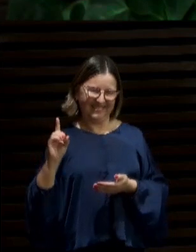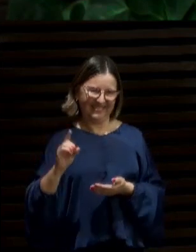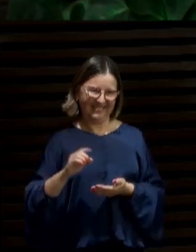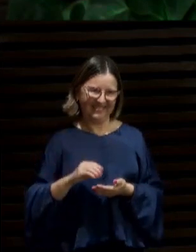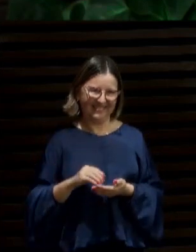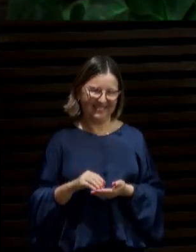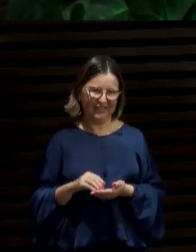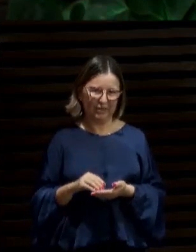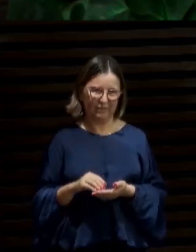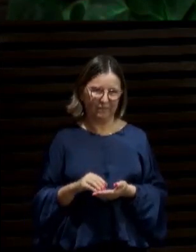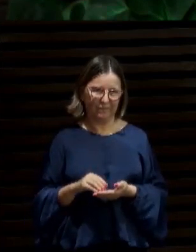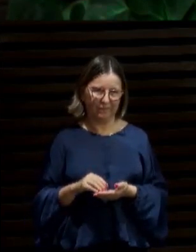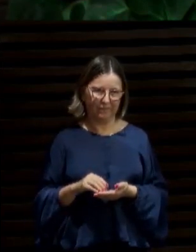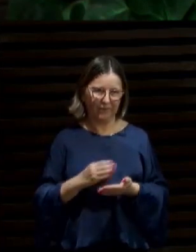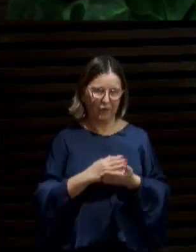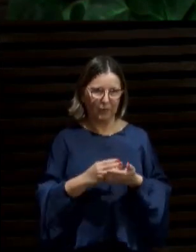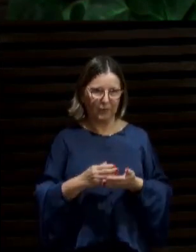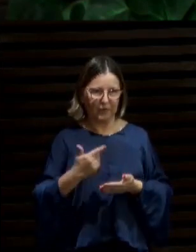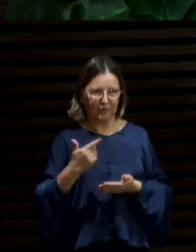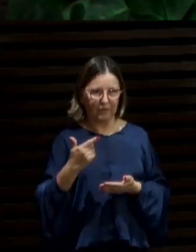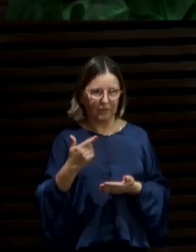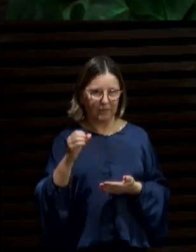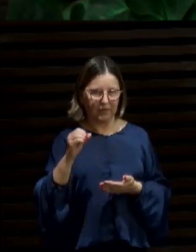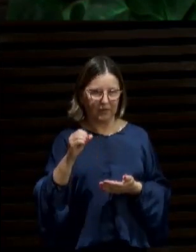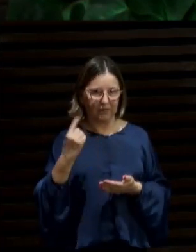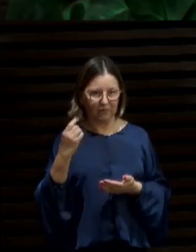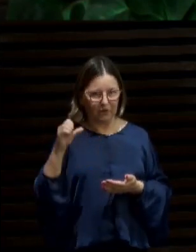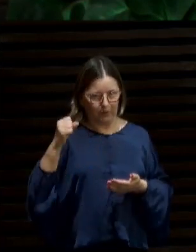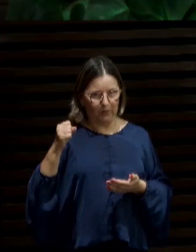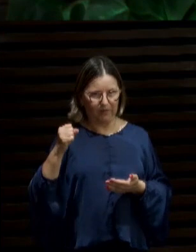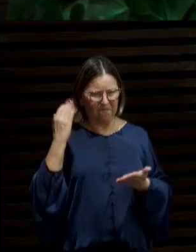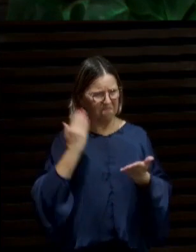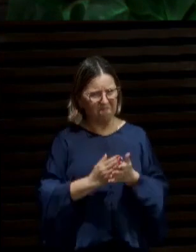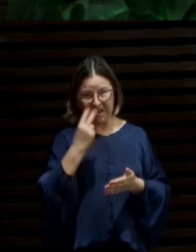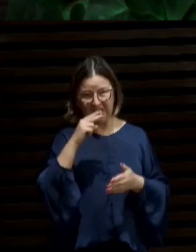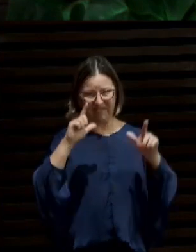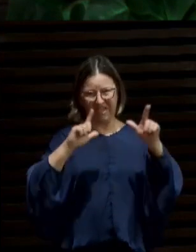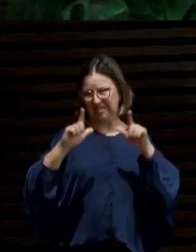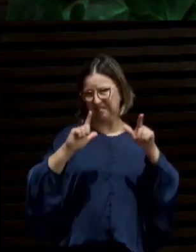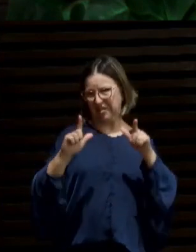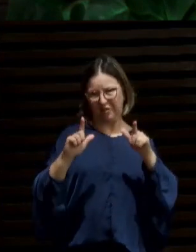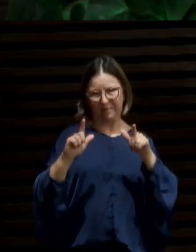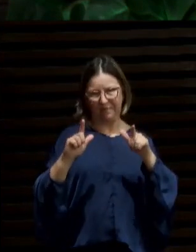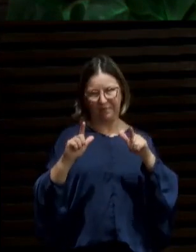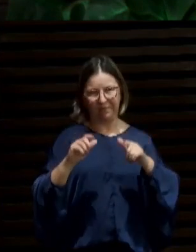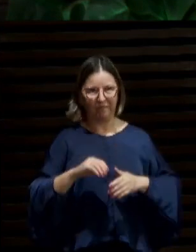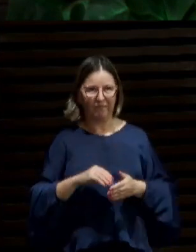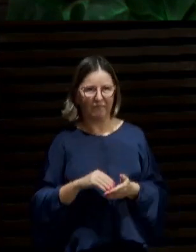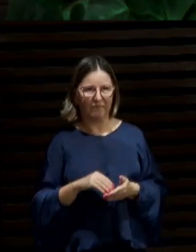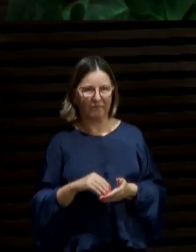A partir de 2018 eu larguei televisão. Já tenho 19, 20,